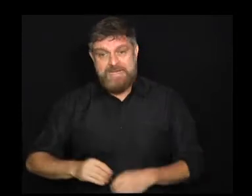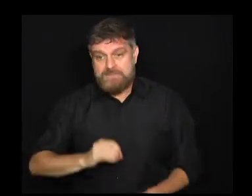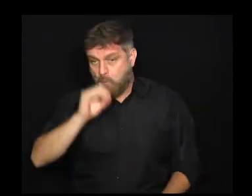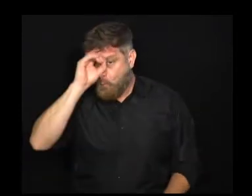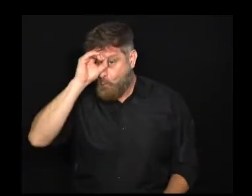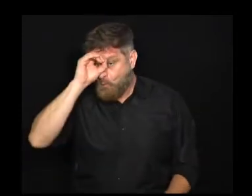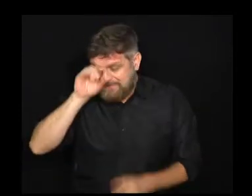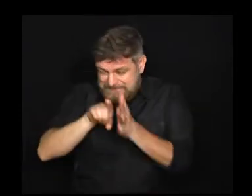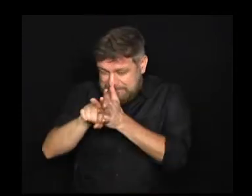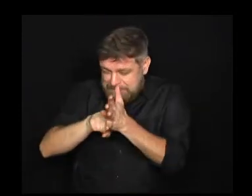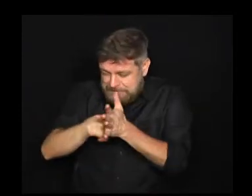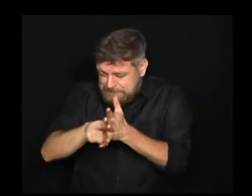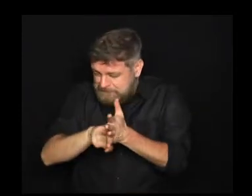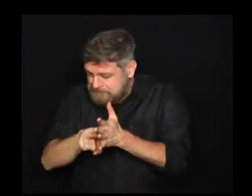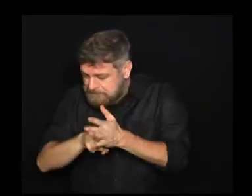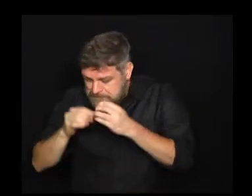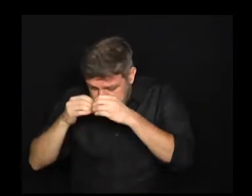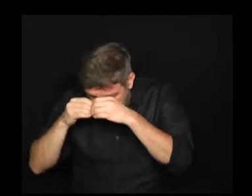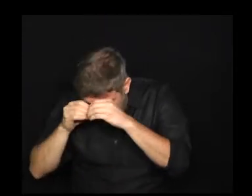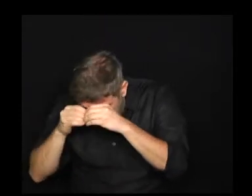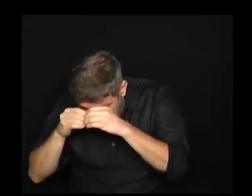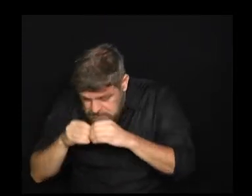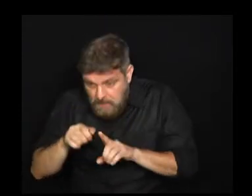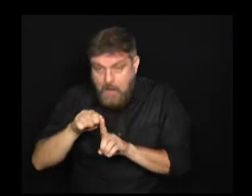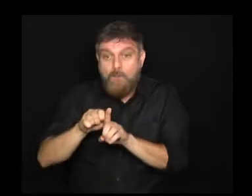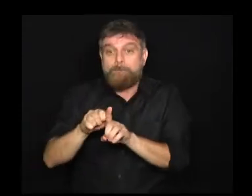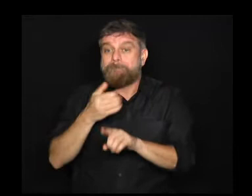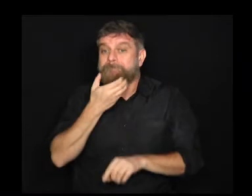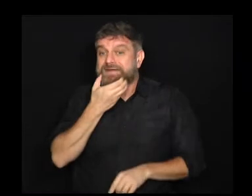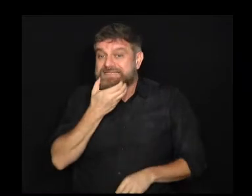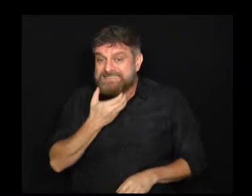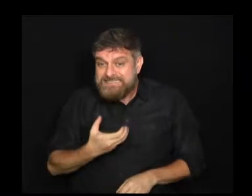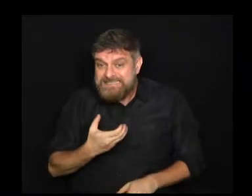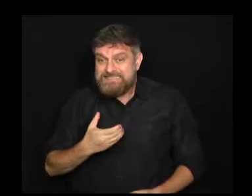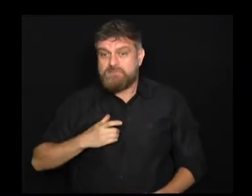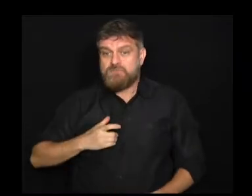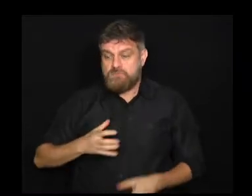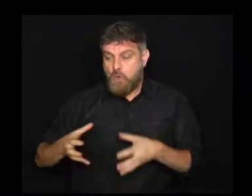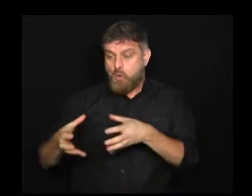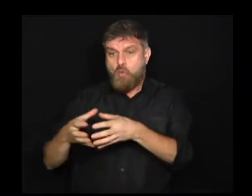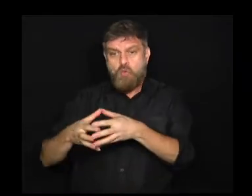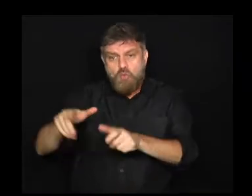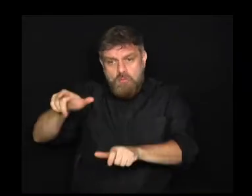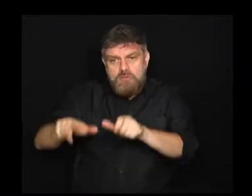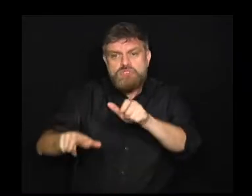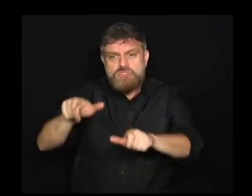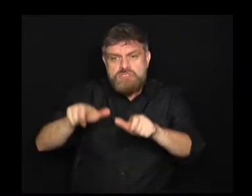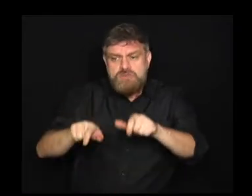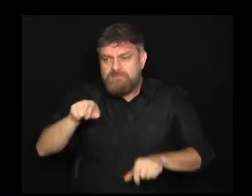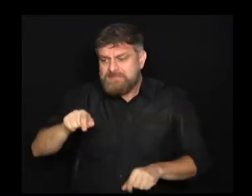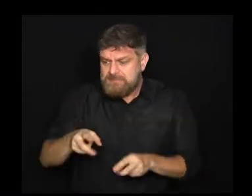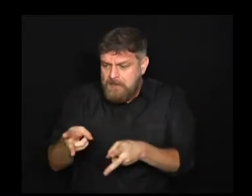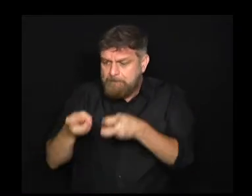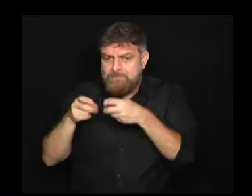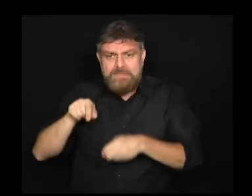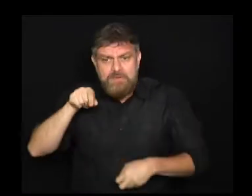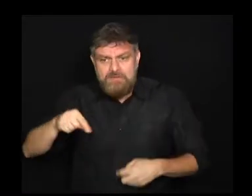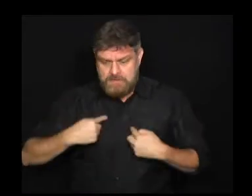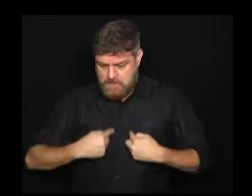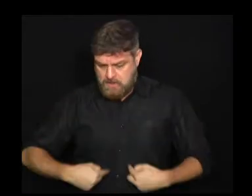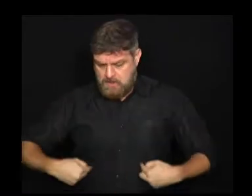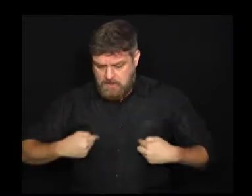de investigações. Foi identificado, então, em dezembro, um conjunto de pacientes nessa vigilância dessa pneumonia e foi